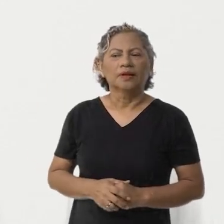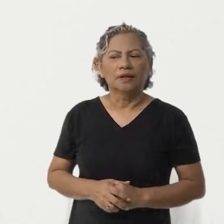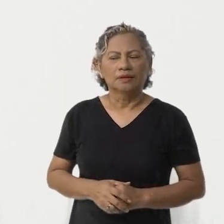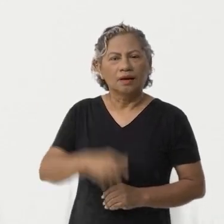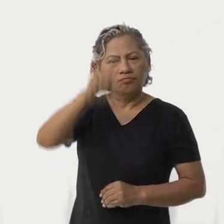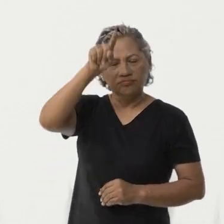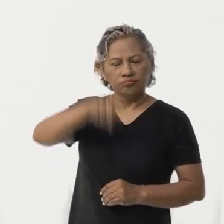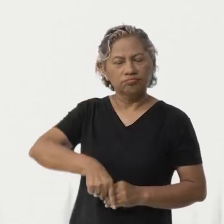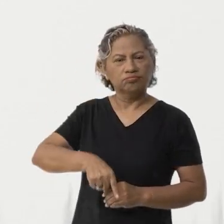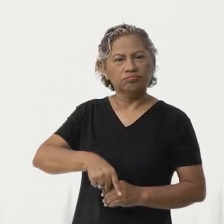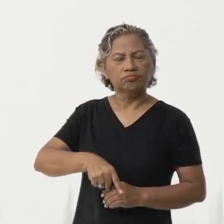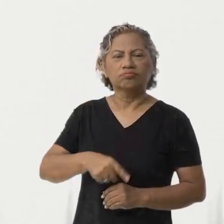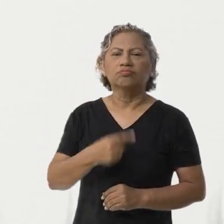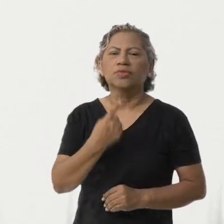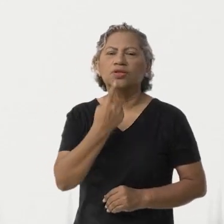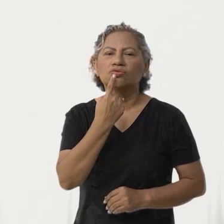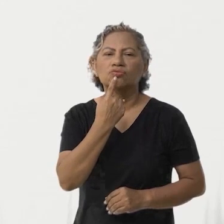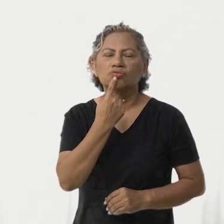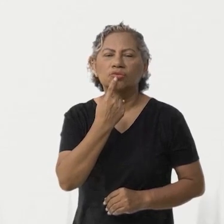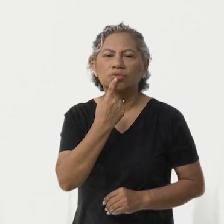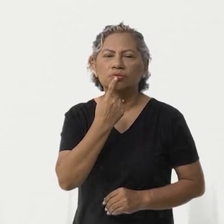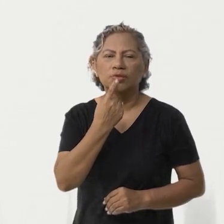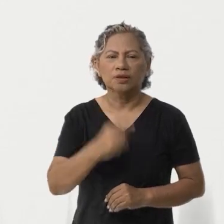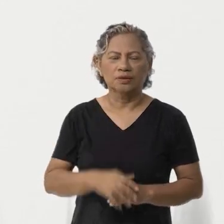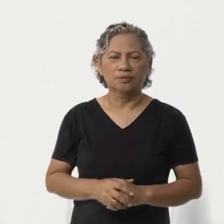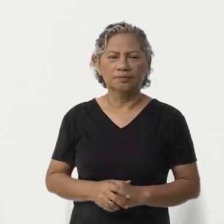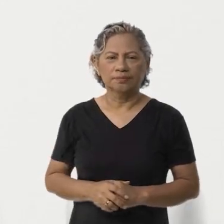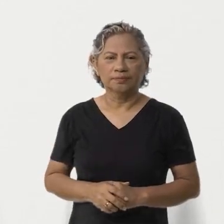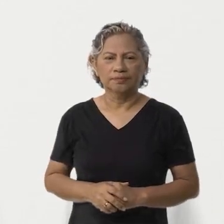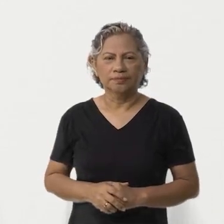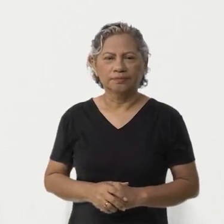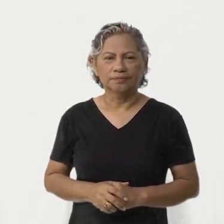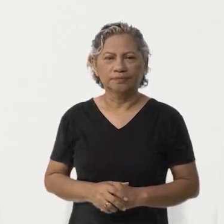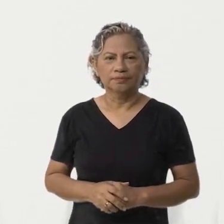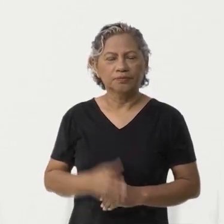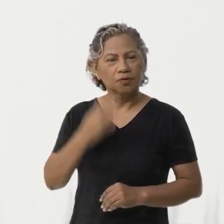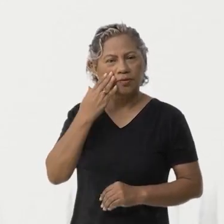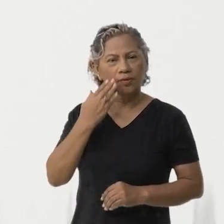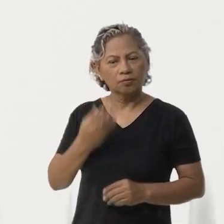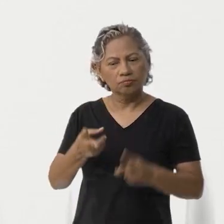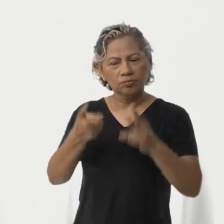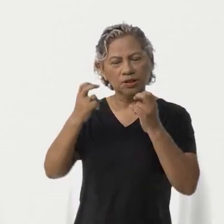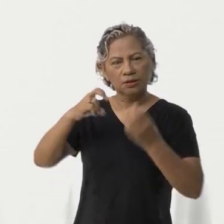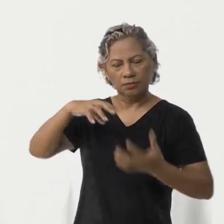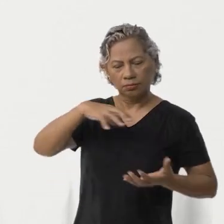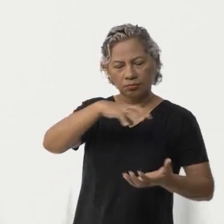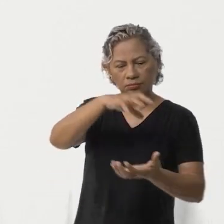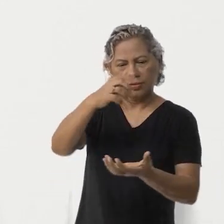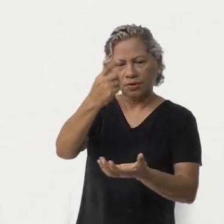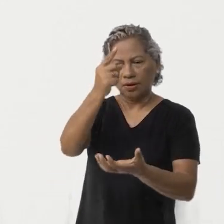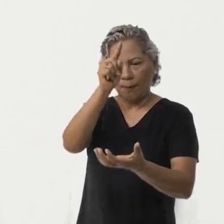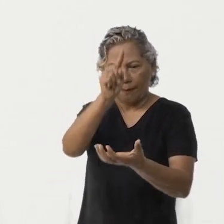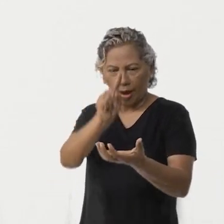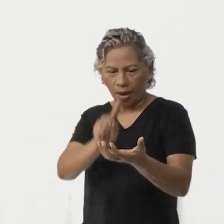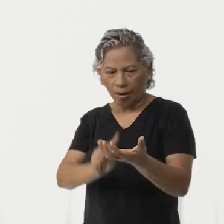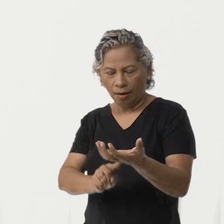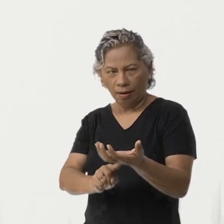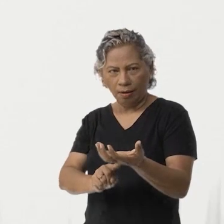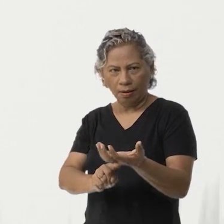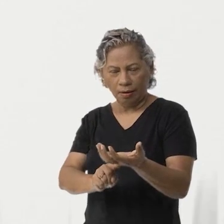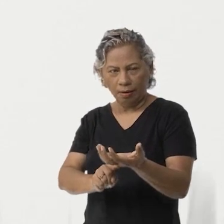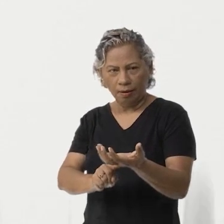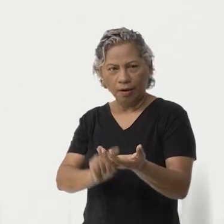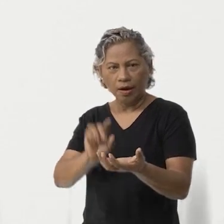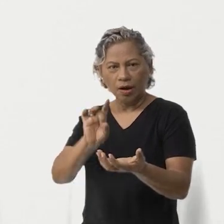é justamente o meridiano de Greenwich, ok? Então aqui no meio da Terra nós vamos ter essa linha